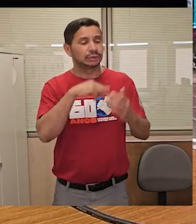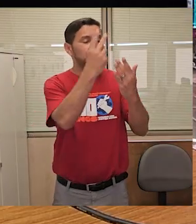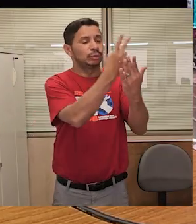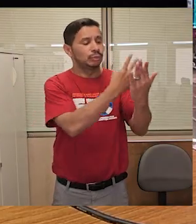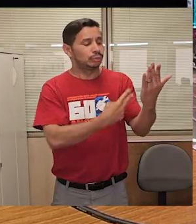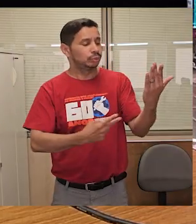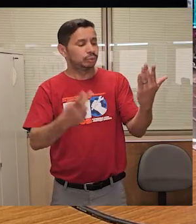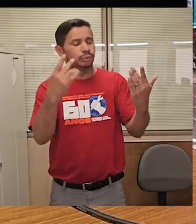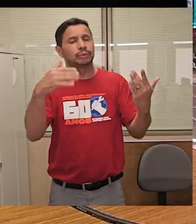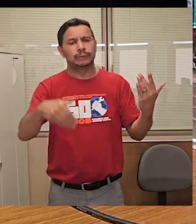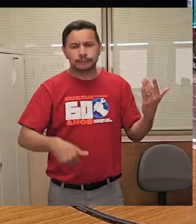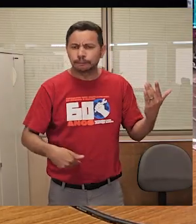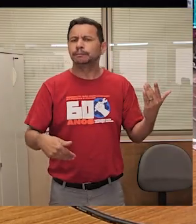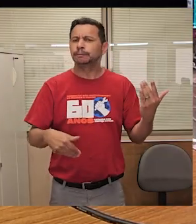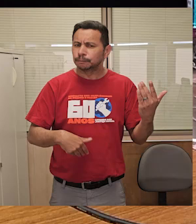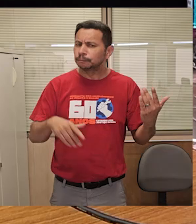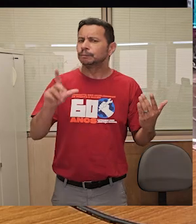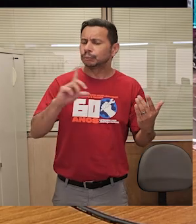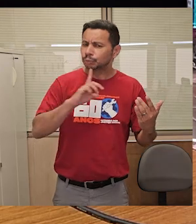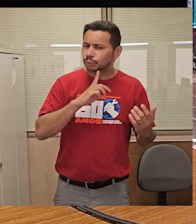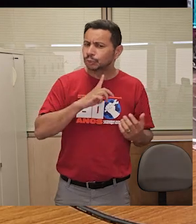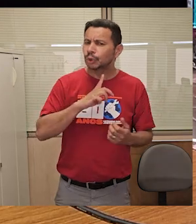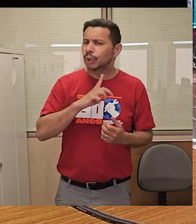né? Então a gente chegou a ver,